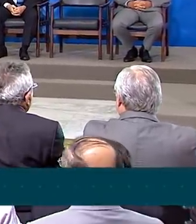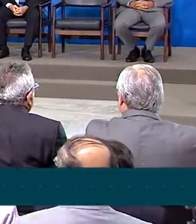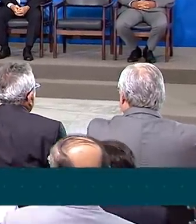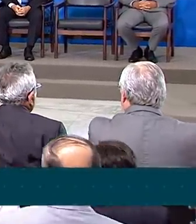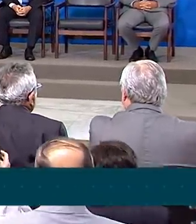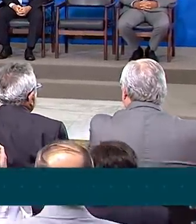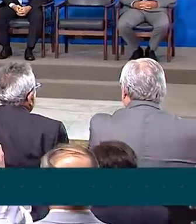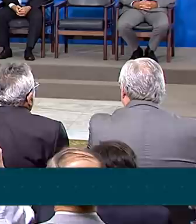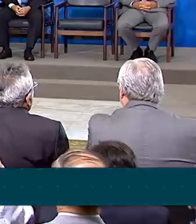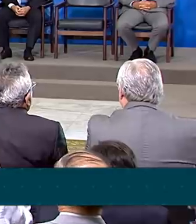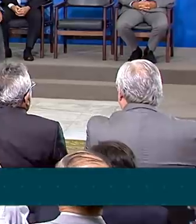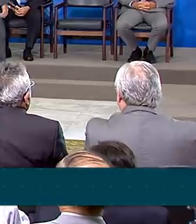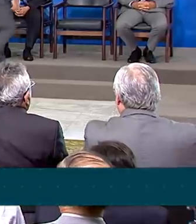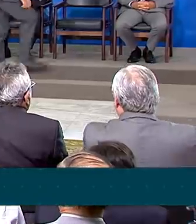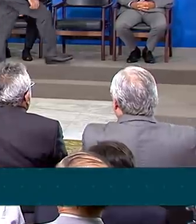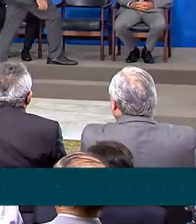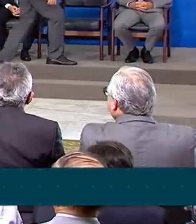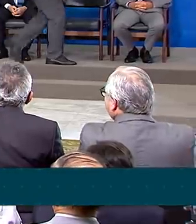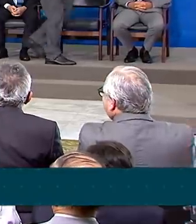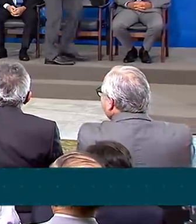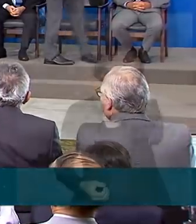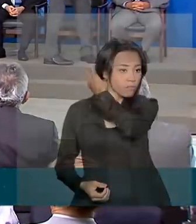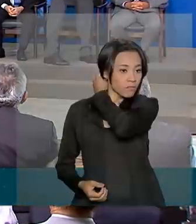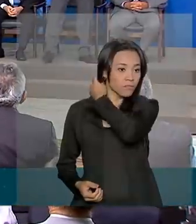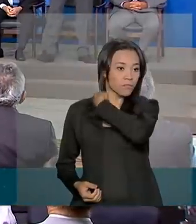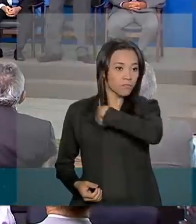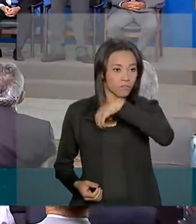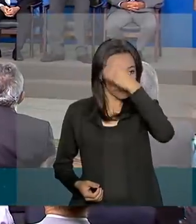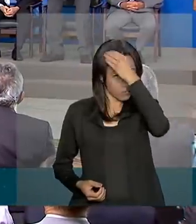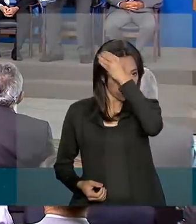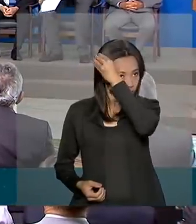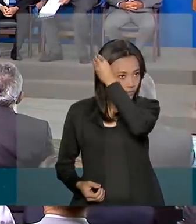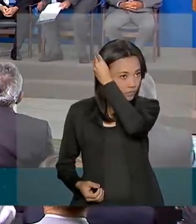o mandetta atropelou portugueses